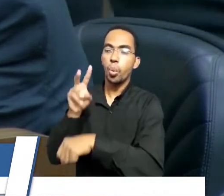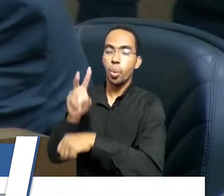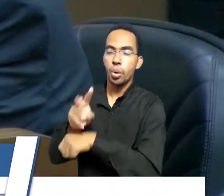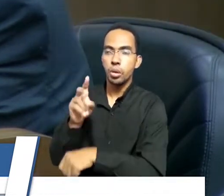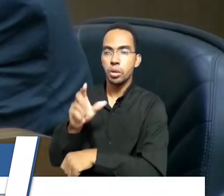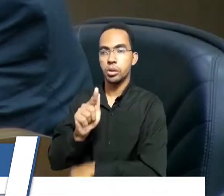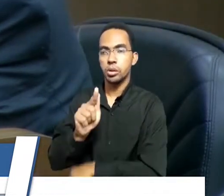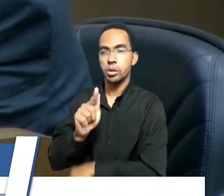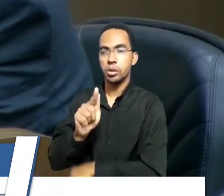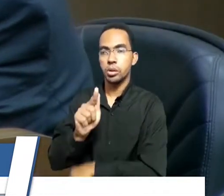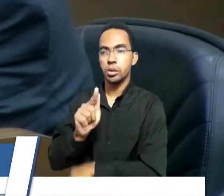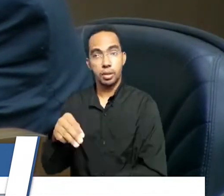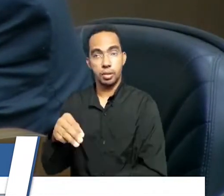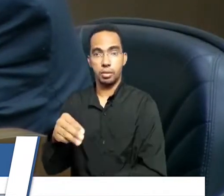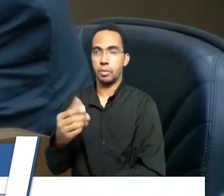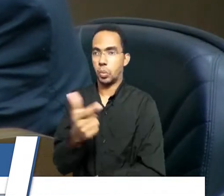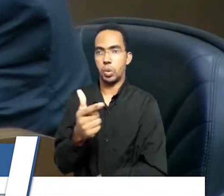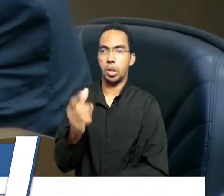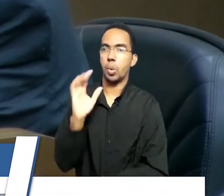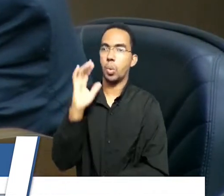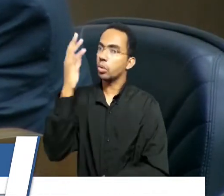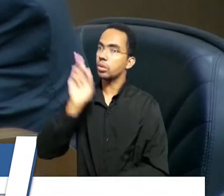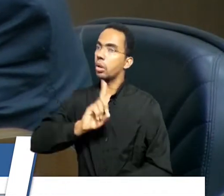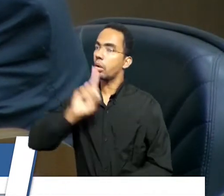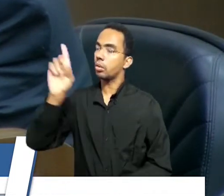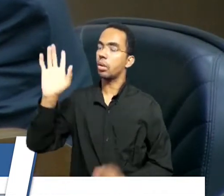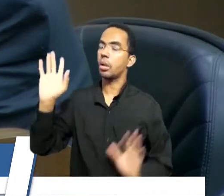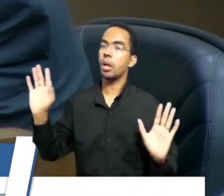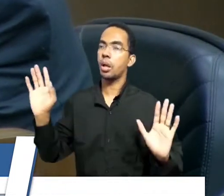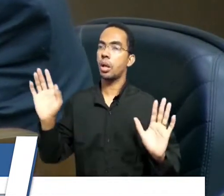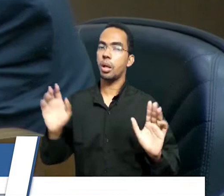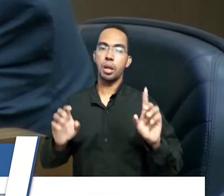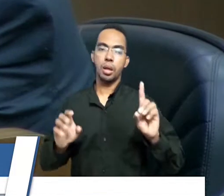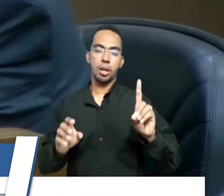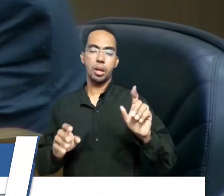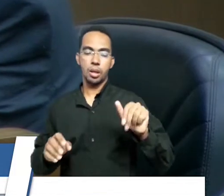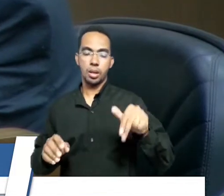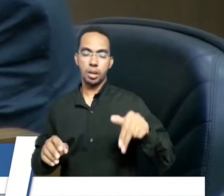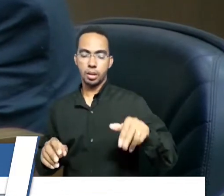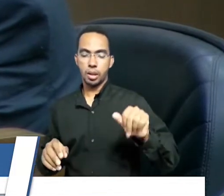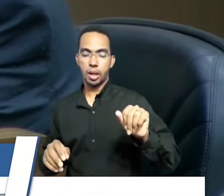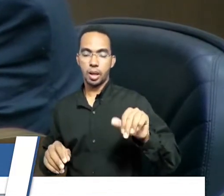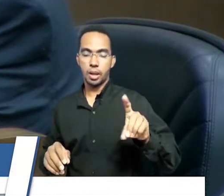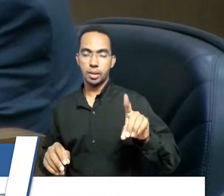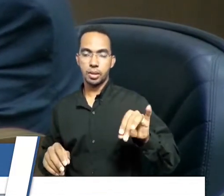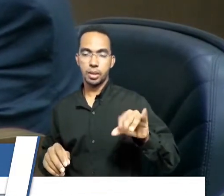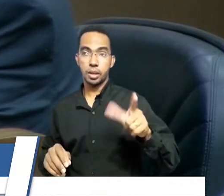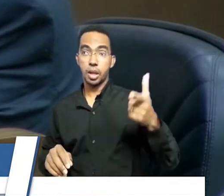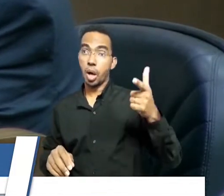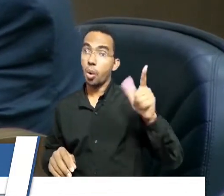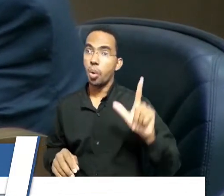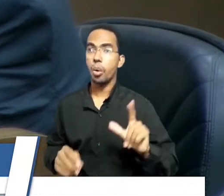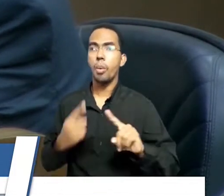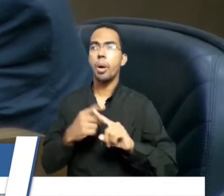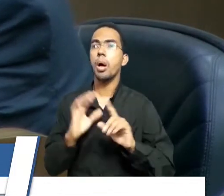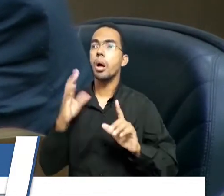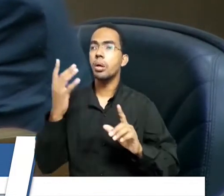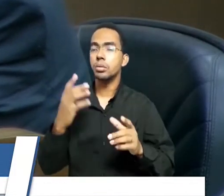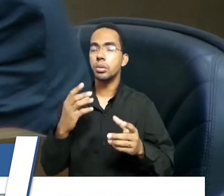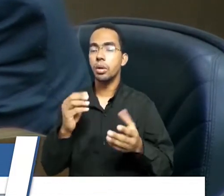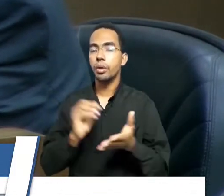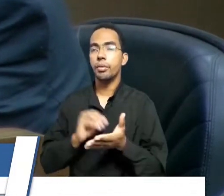teria acontecido o que aconteceu. O Nadeide é outro. E por que acontece isso? Porque há um descaso nessa área